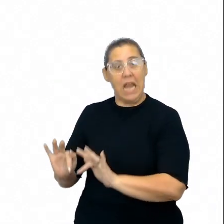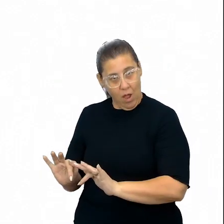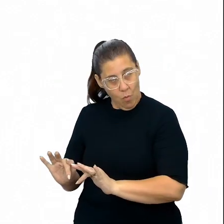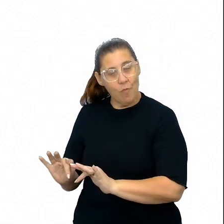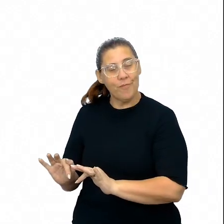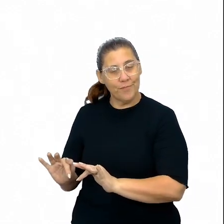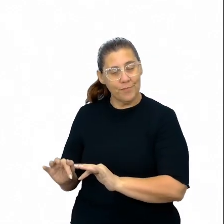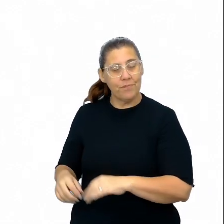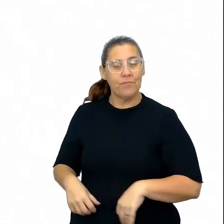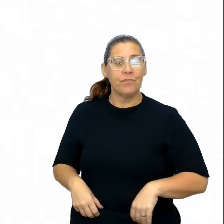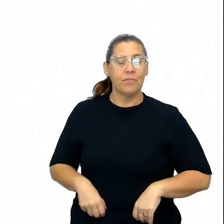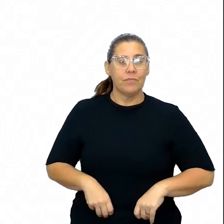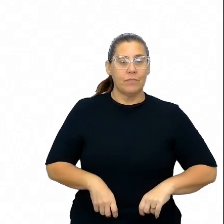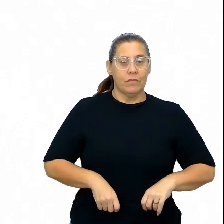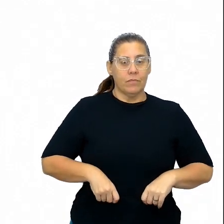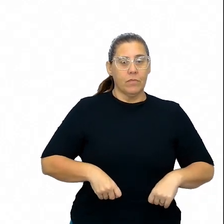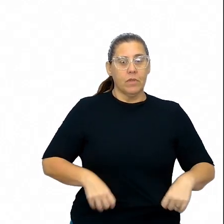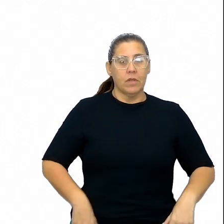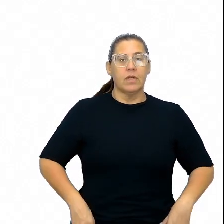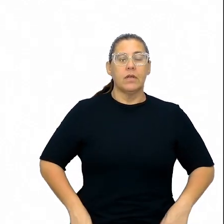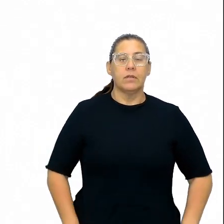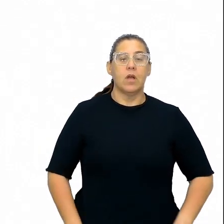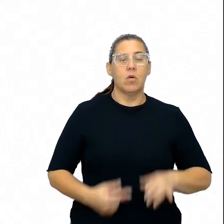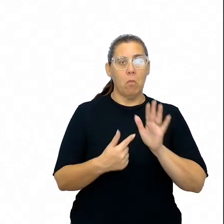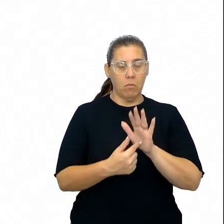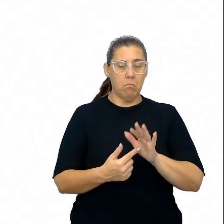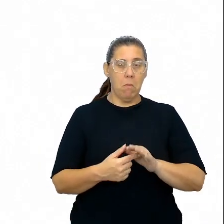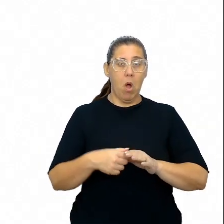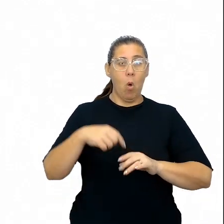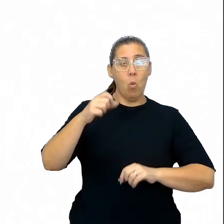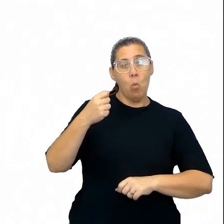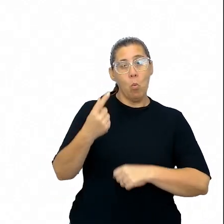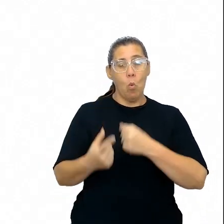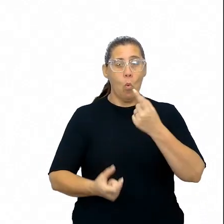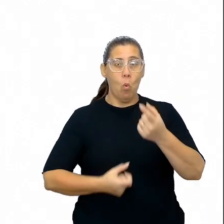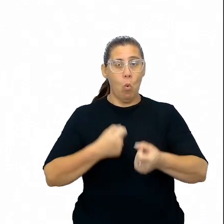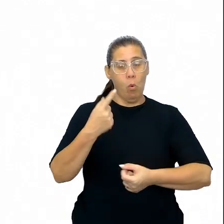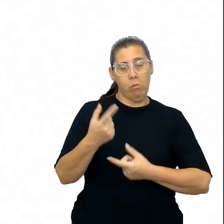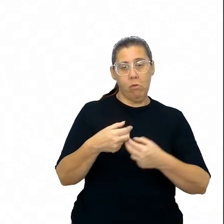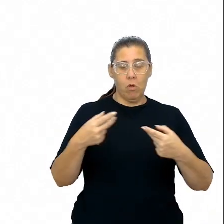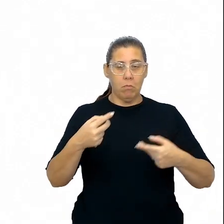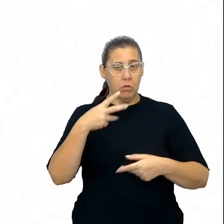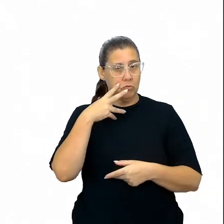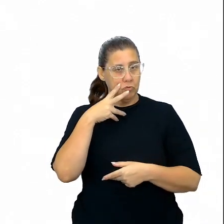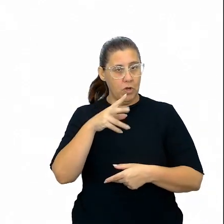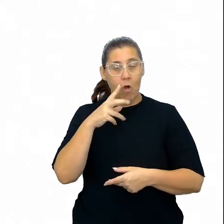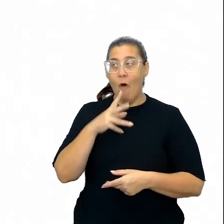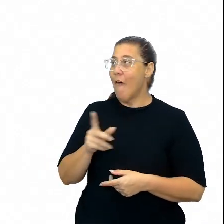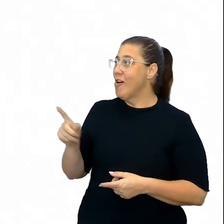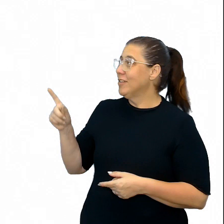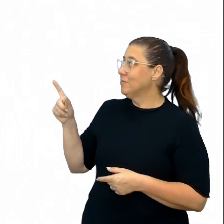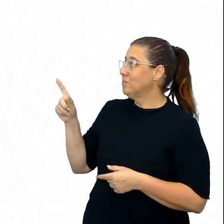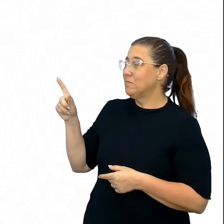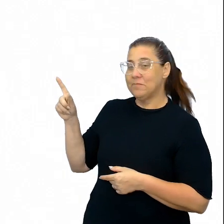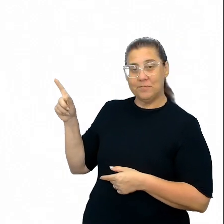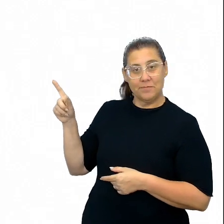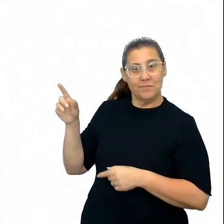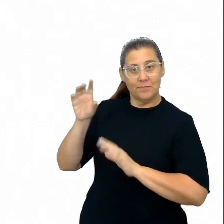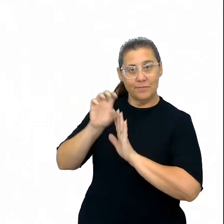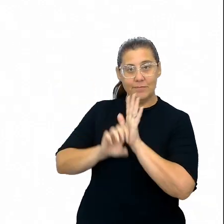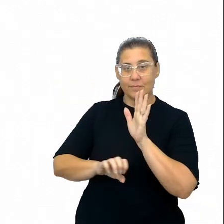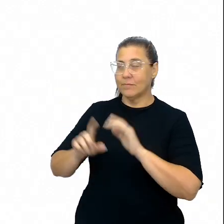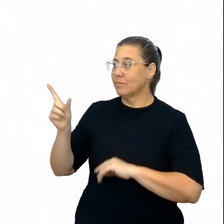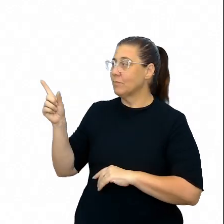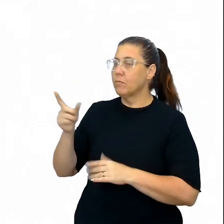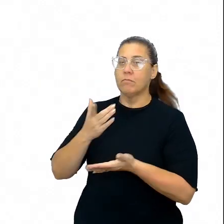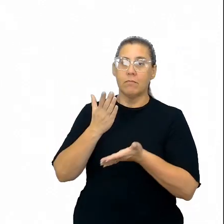Bom, aí eu separei alguns itens aqui para a gente poder dar uma revisitada. Olha que legal esse exercício. Ele está lá